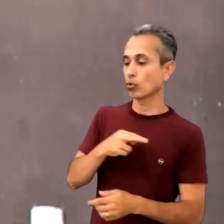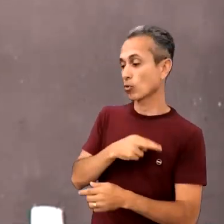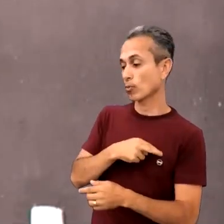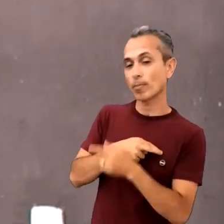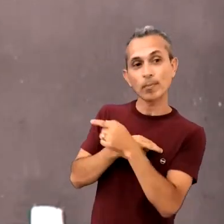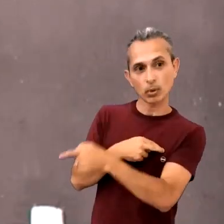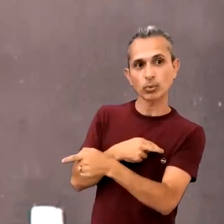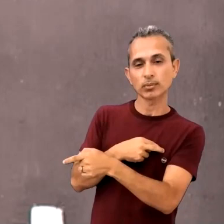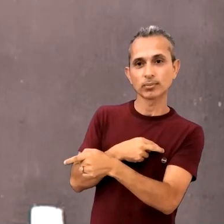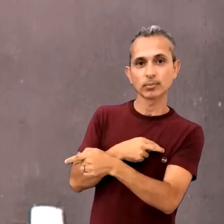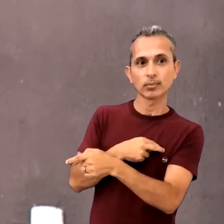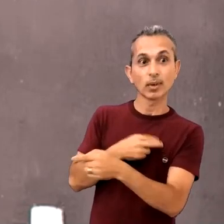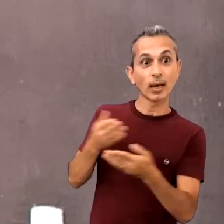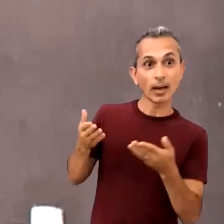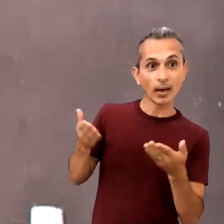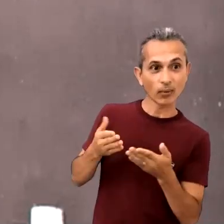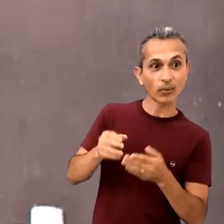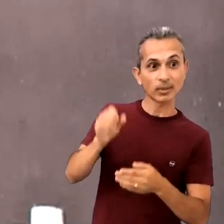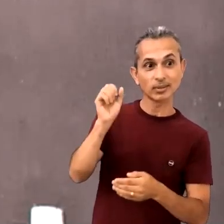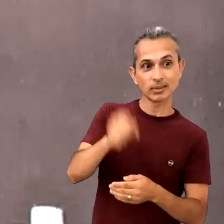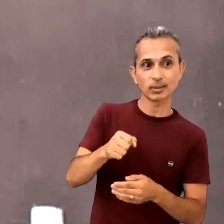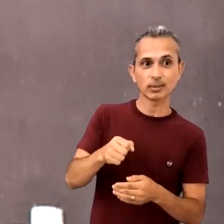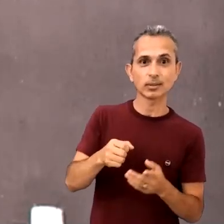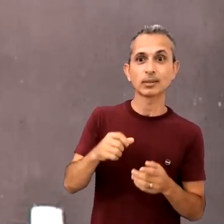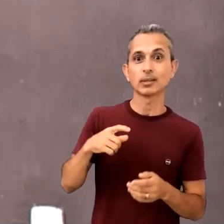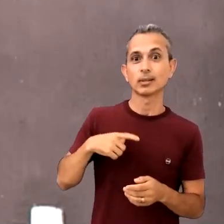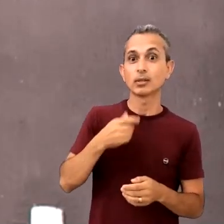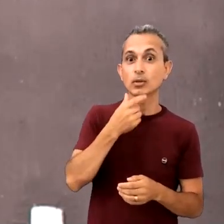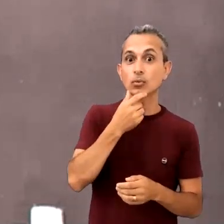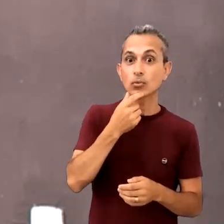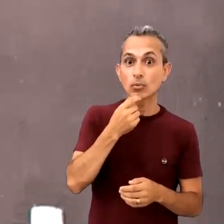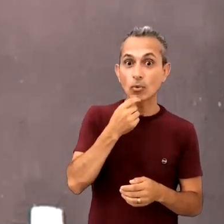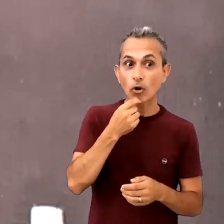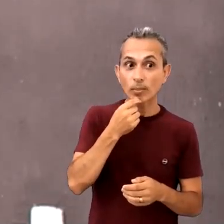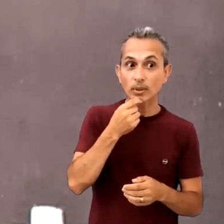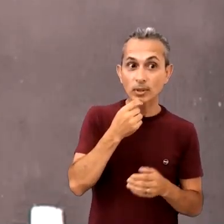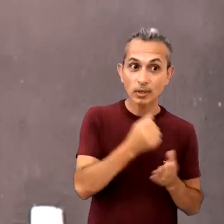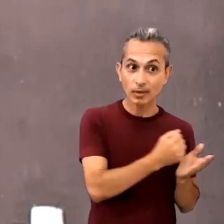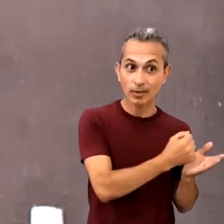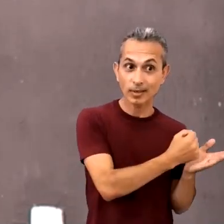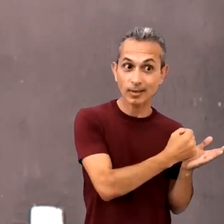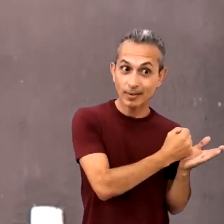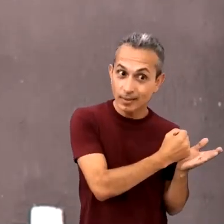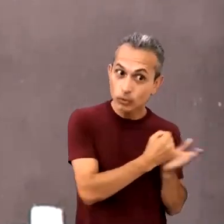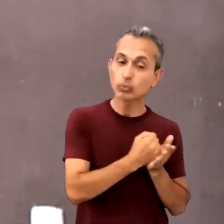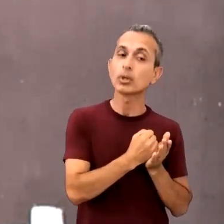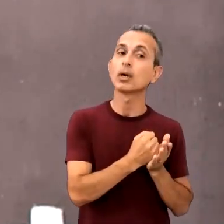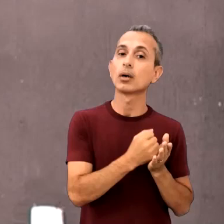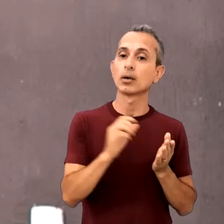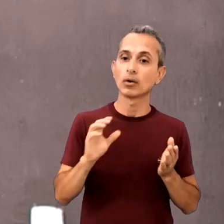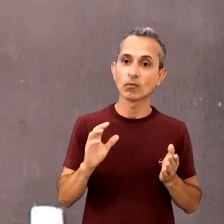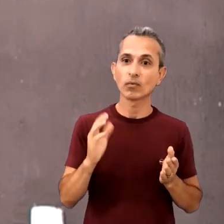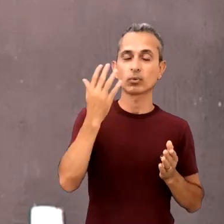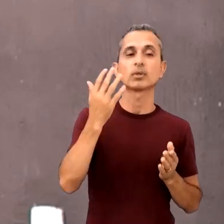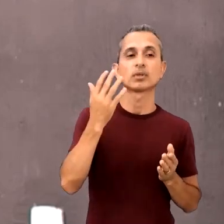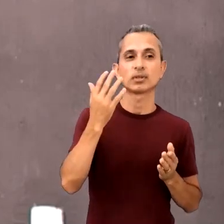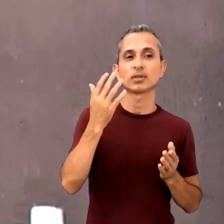encaminhadas. Finalmente alguém olhará por nós. Finalmente alguma coisa vai acontecer.